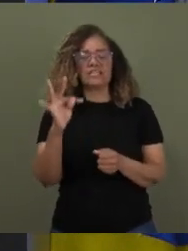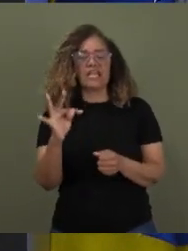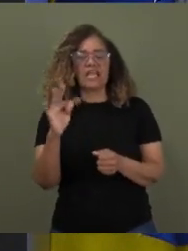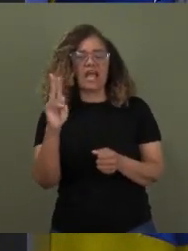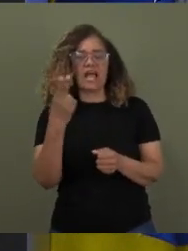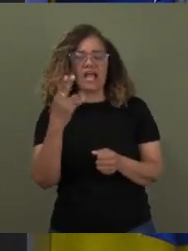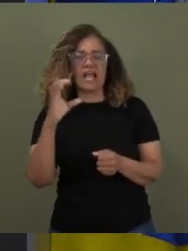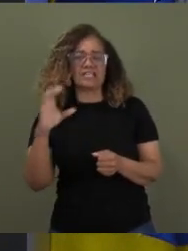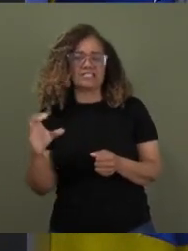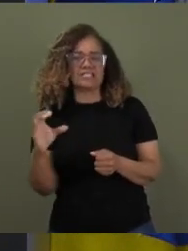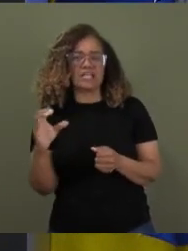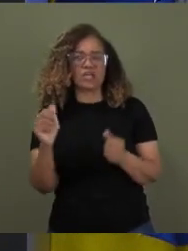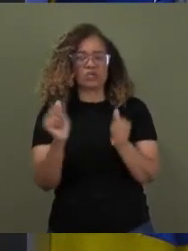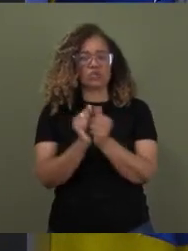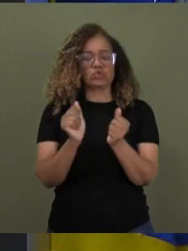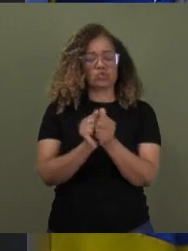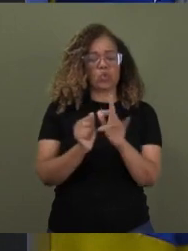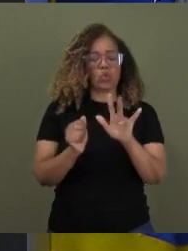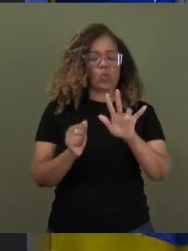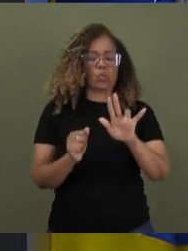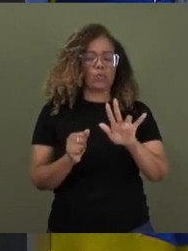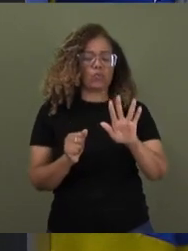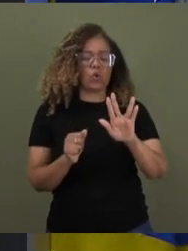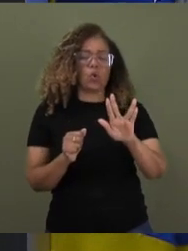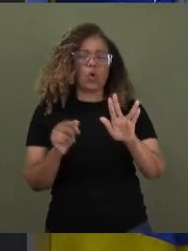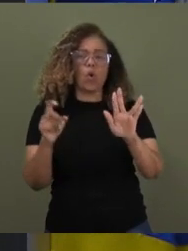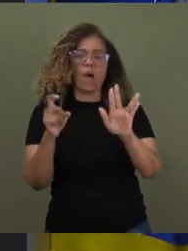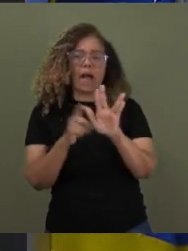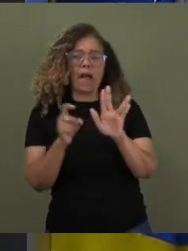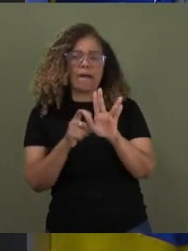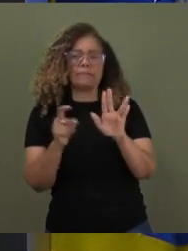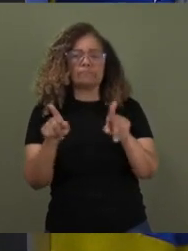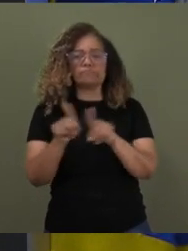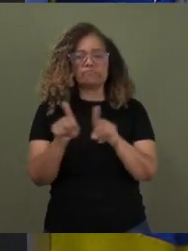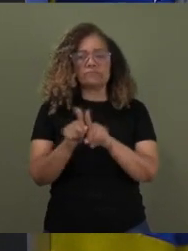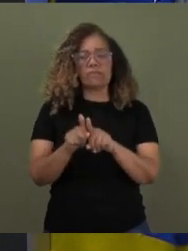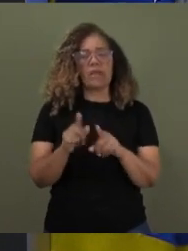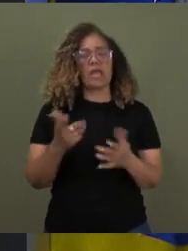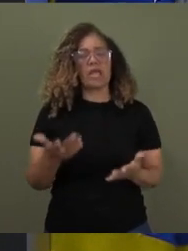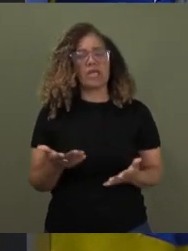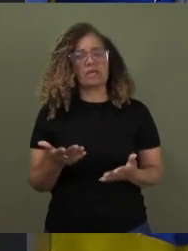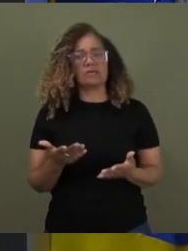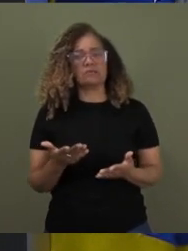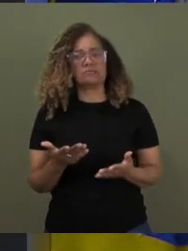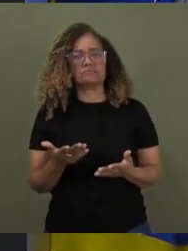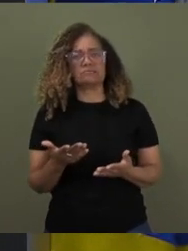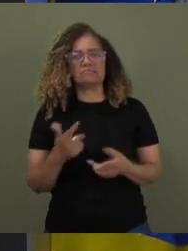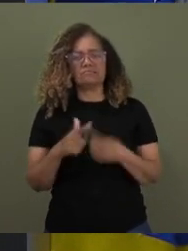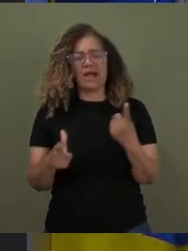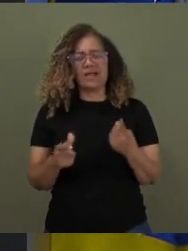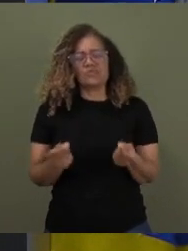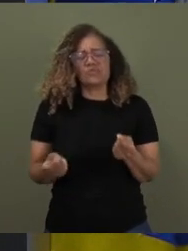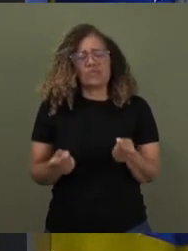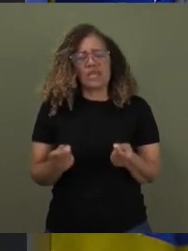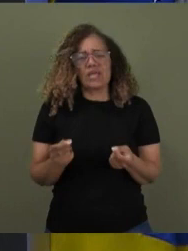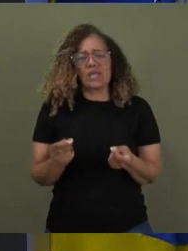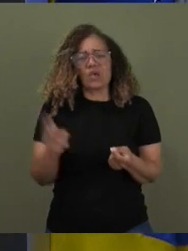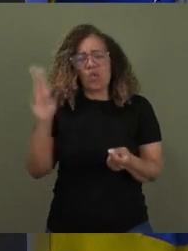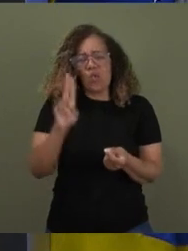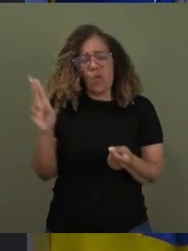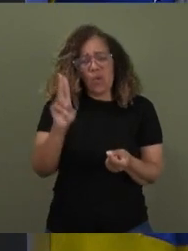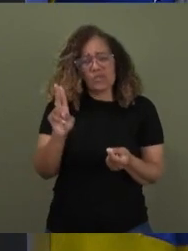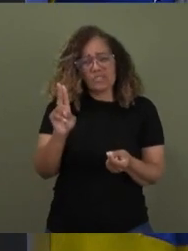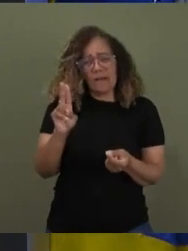travesti do melhor da medicina, de poder usar medicamentos para diminuir